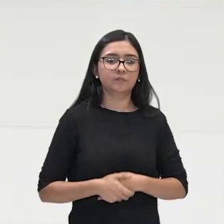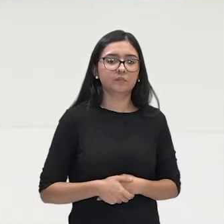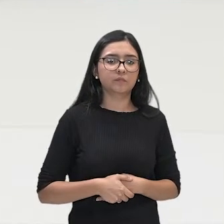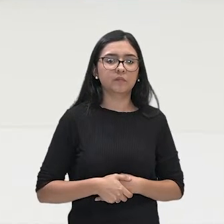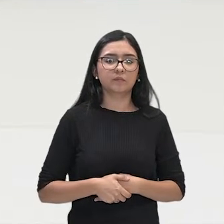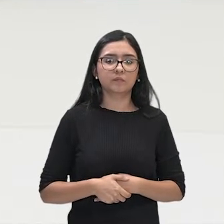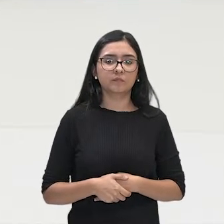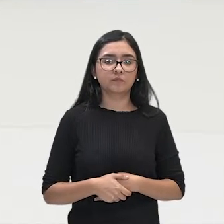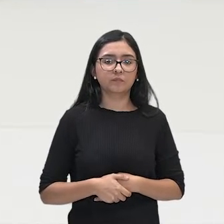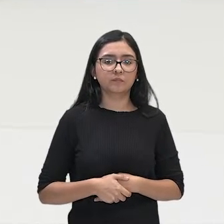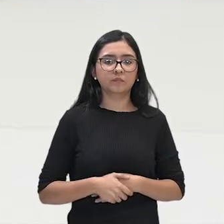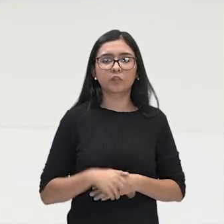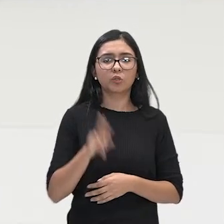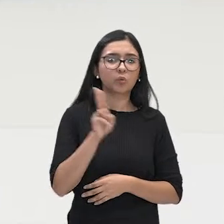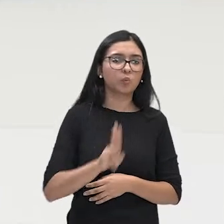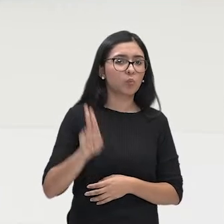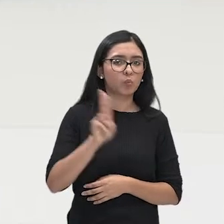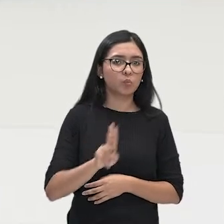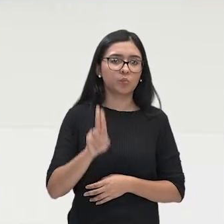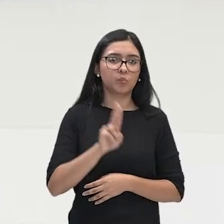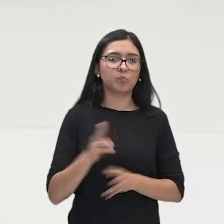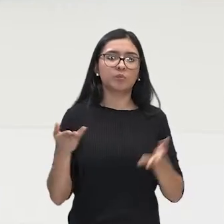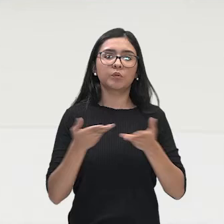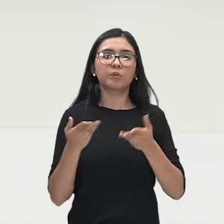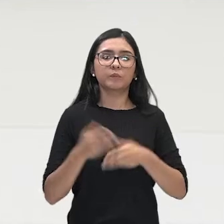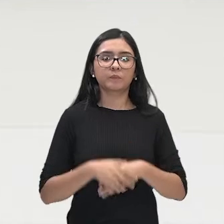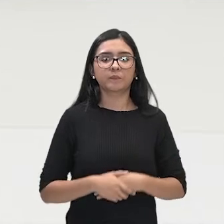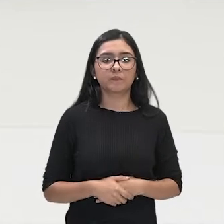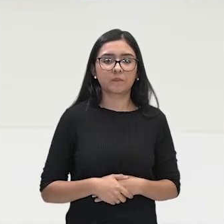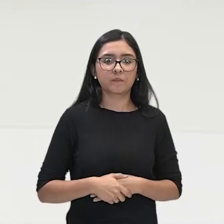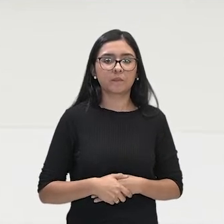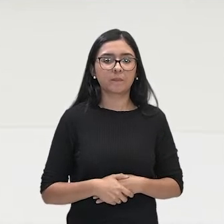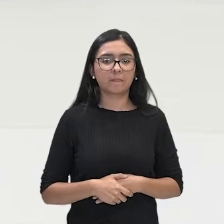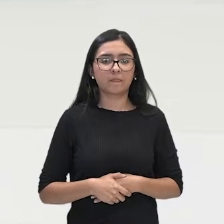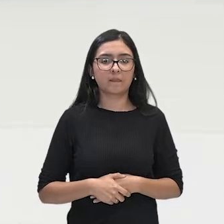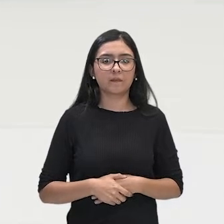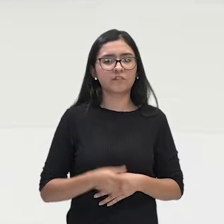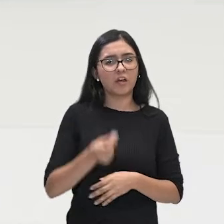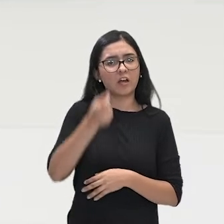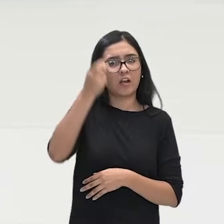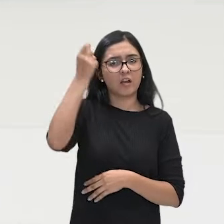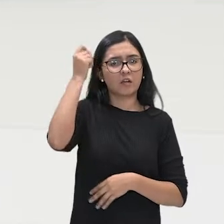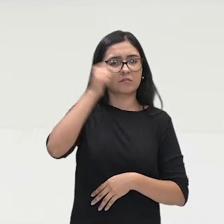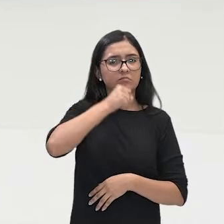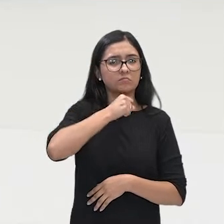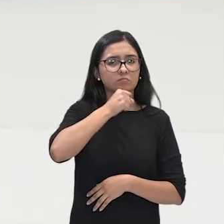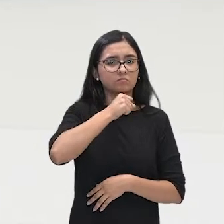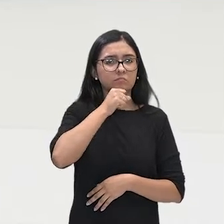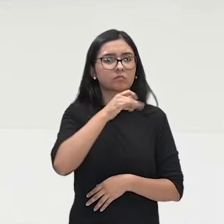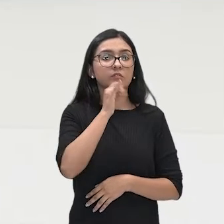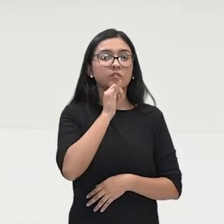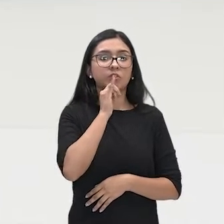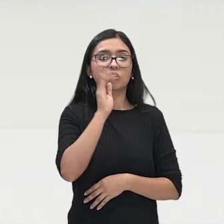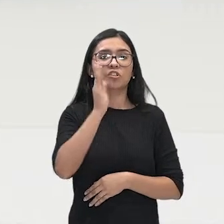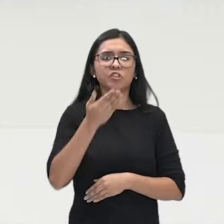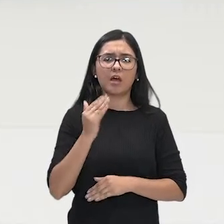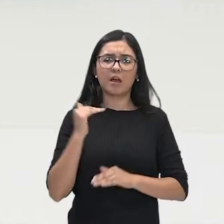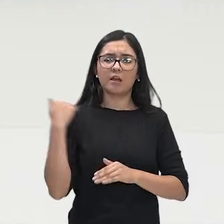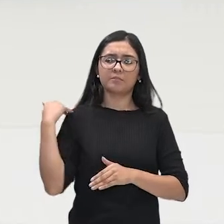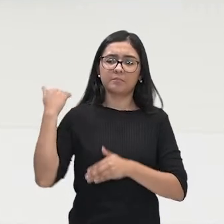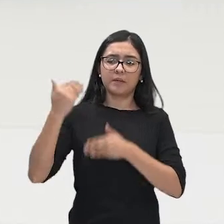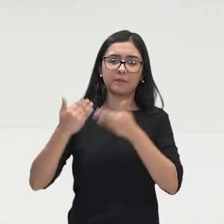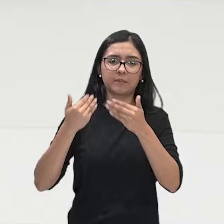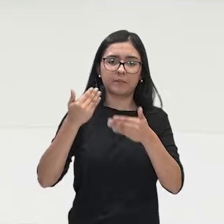mais. Por exemplo, vós-me-se, né? Então, quando se diz que já evoluiu, né,